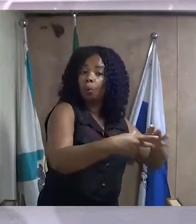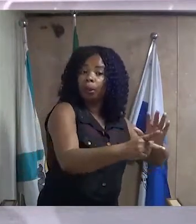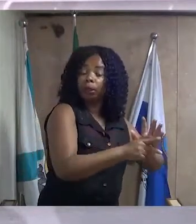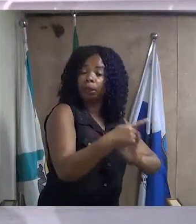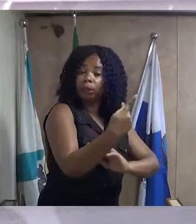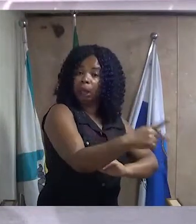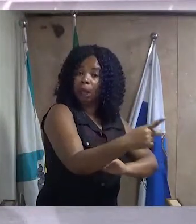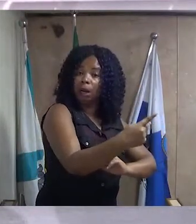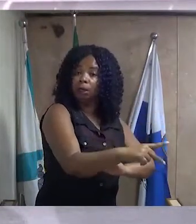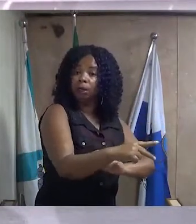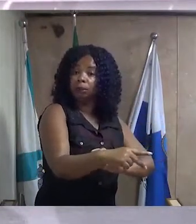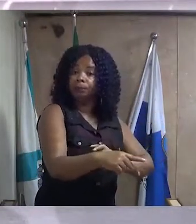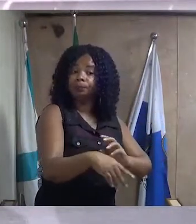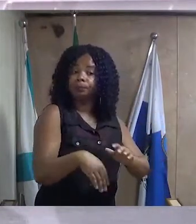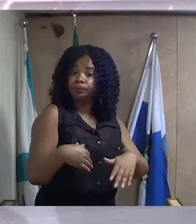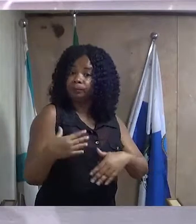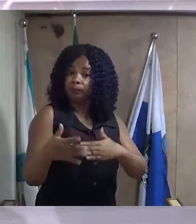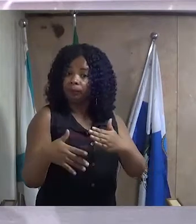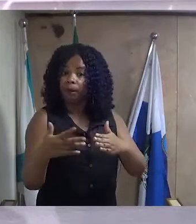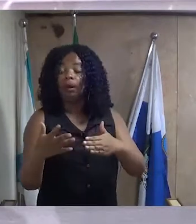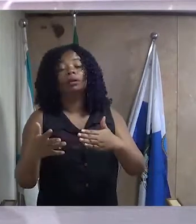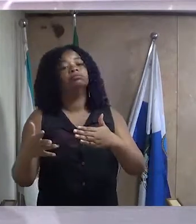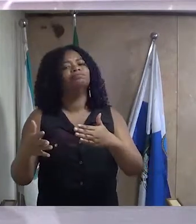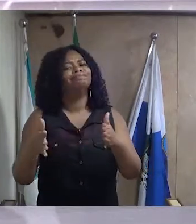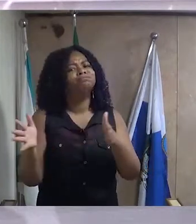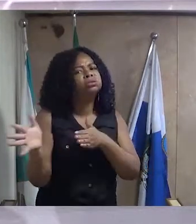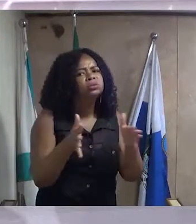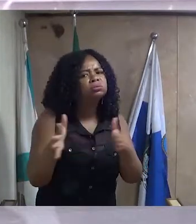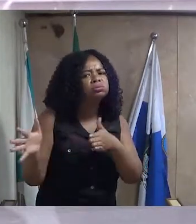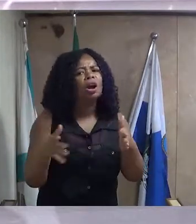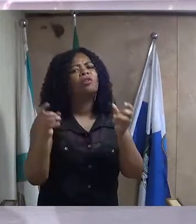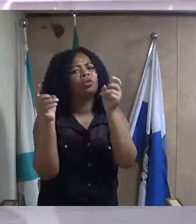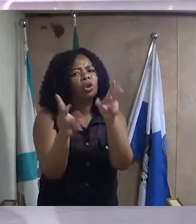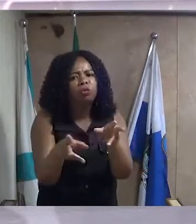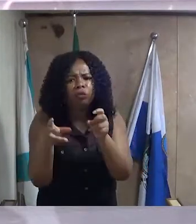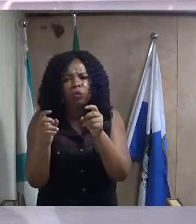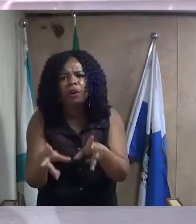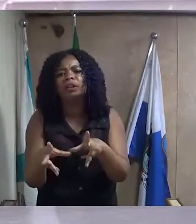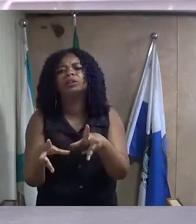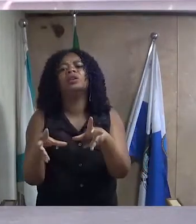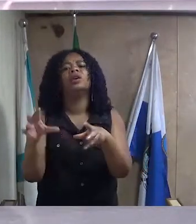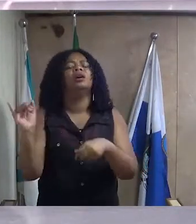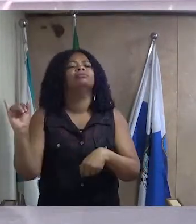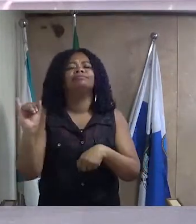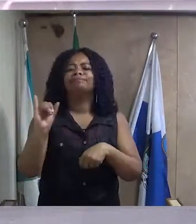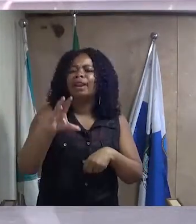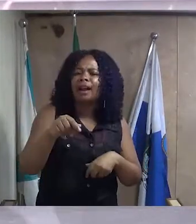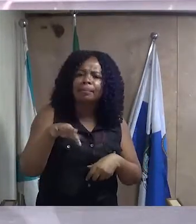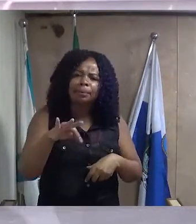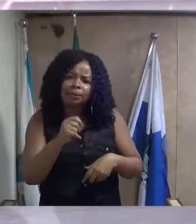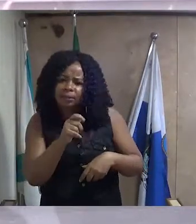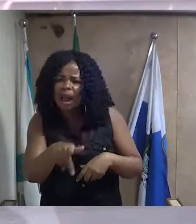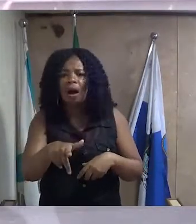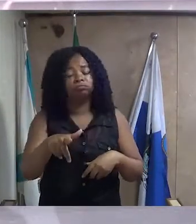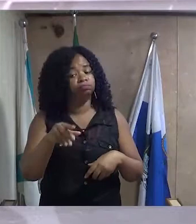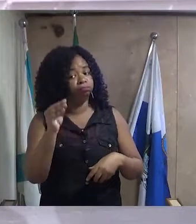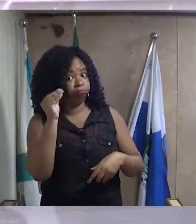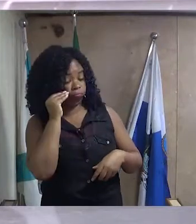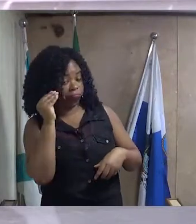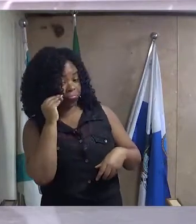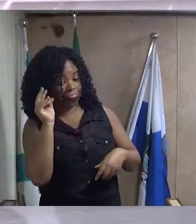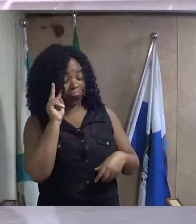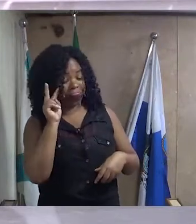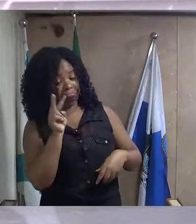processo de venda da SEDAI ao capital especulativo, que realmente só vai